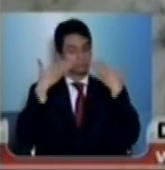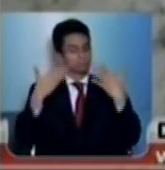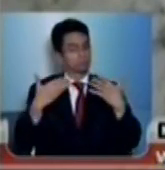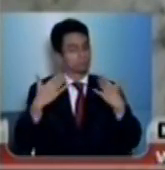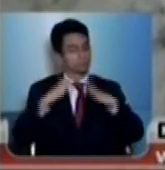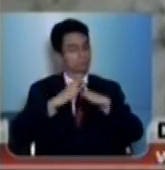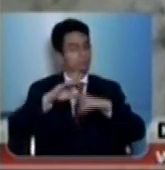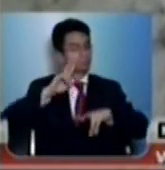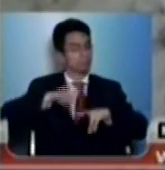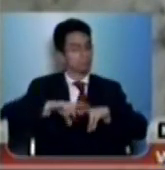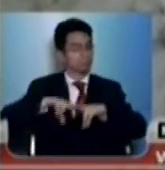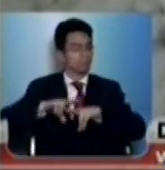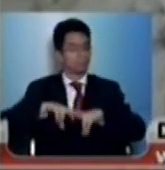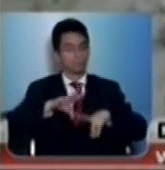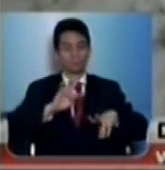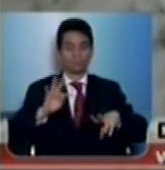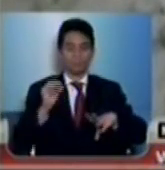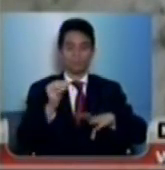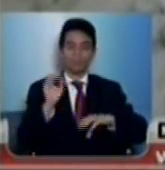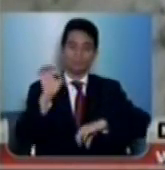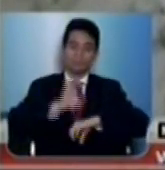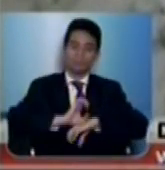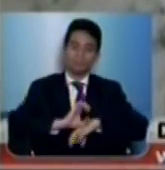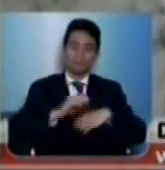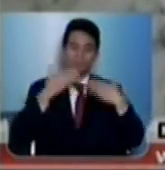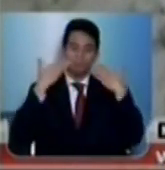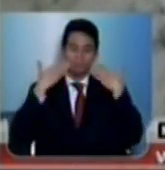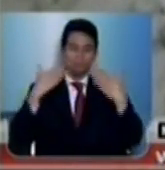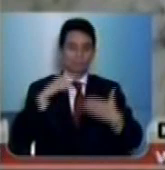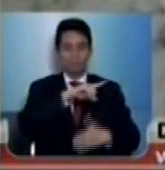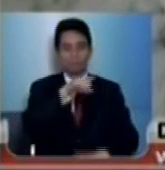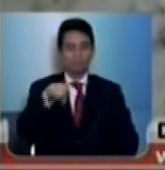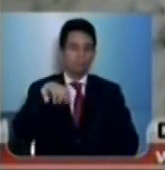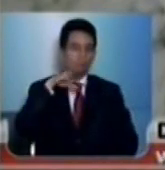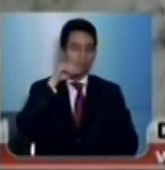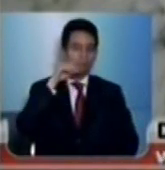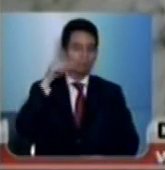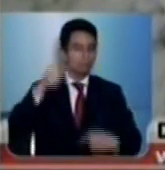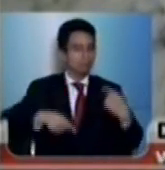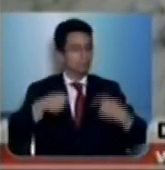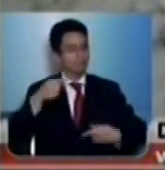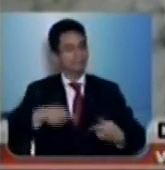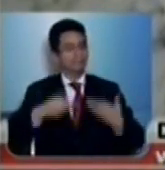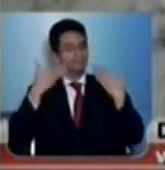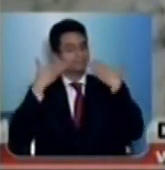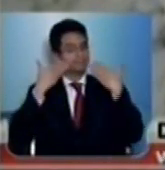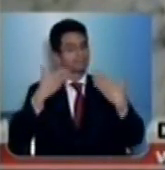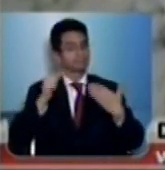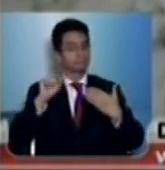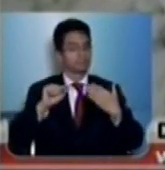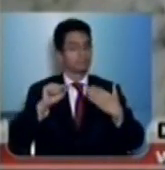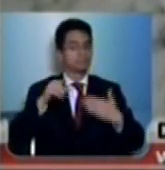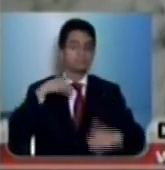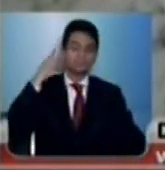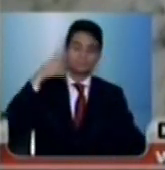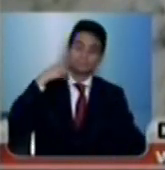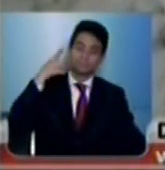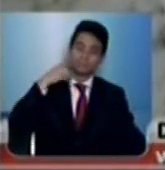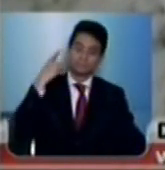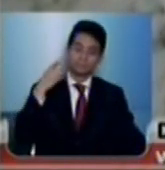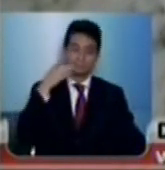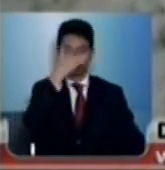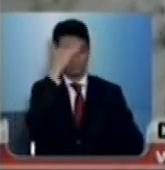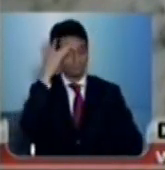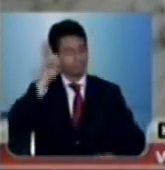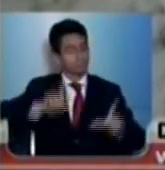pelo pelo eh servidor Gênesis eh isso mostra senhores deputados Senhoras deputadas